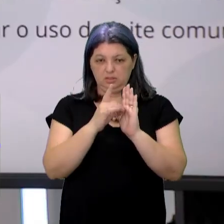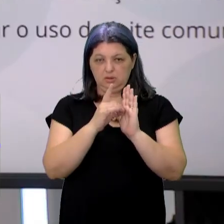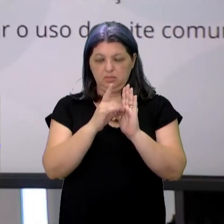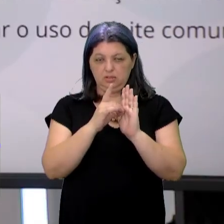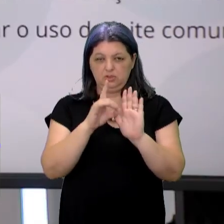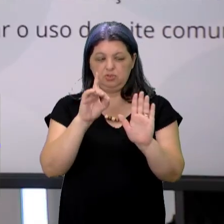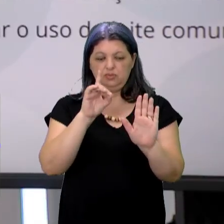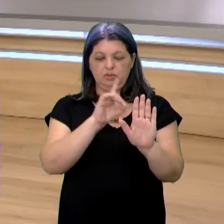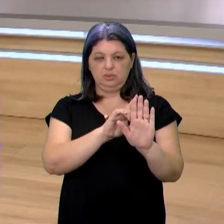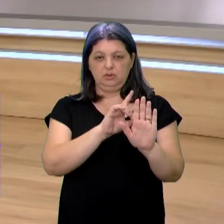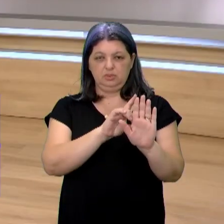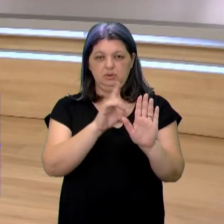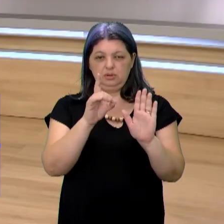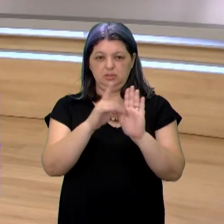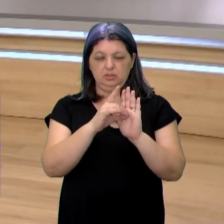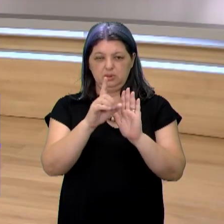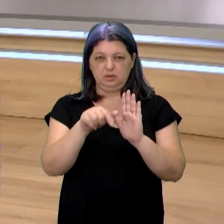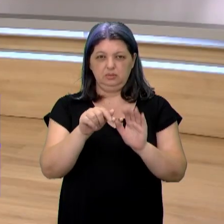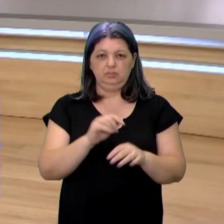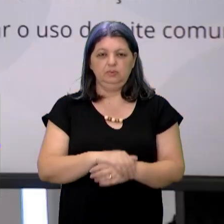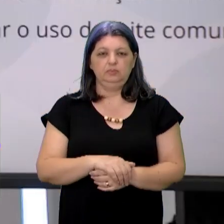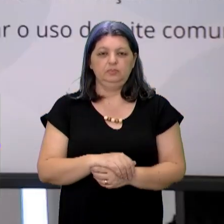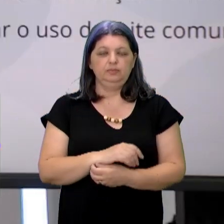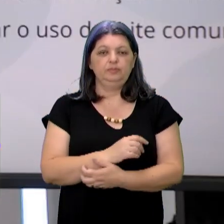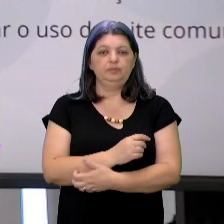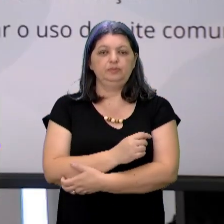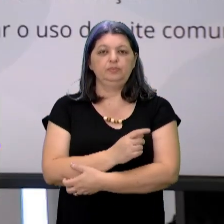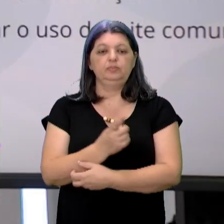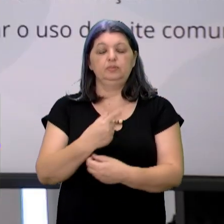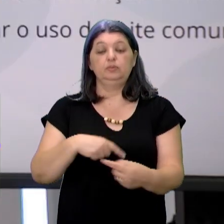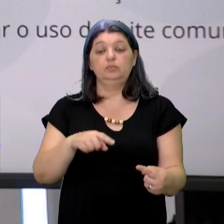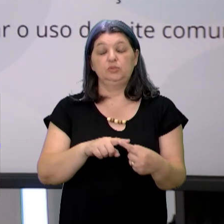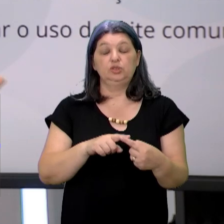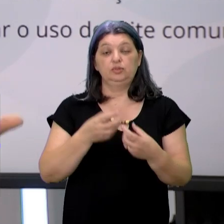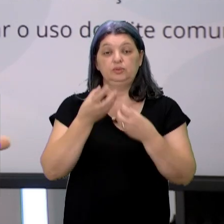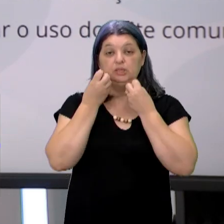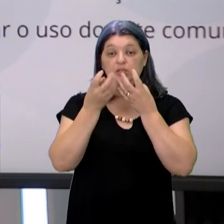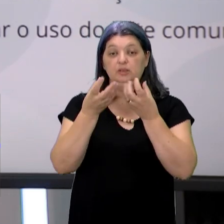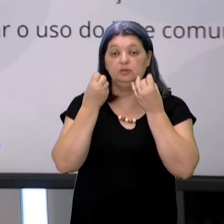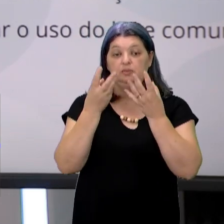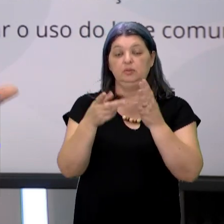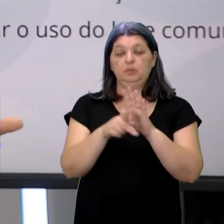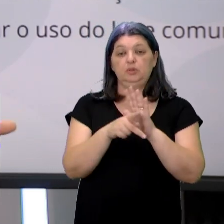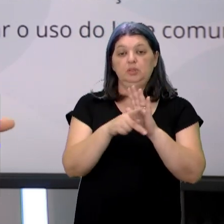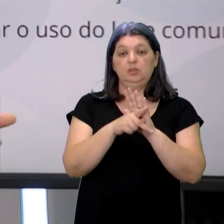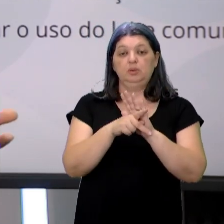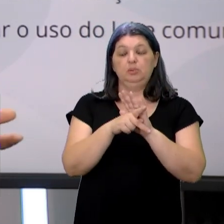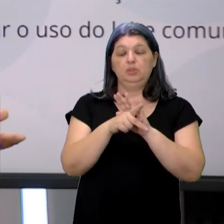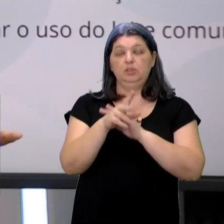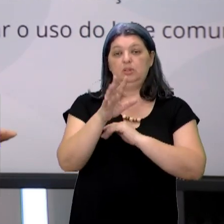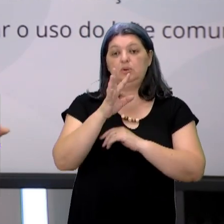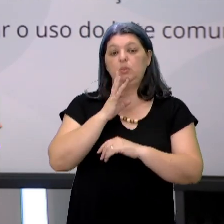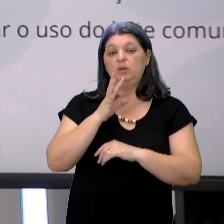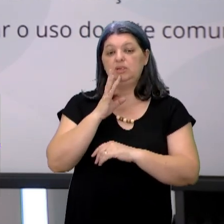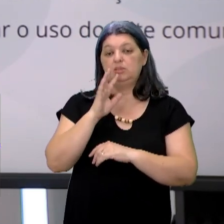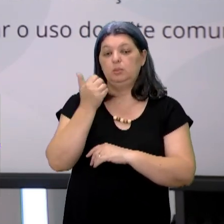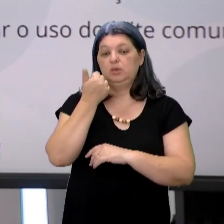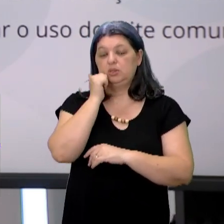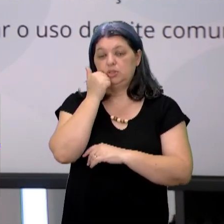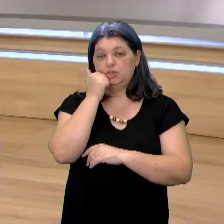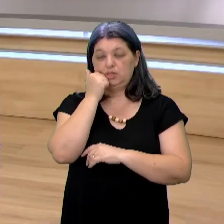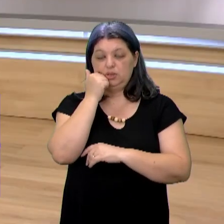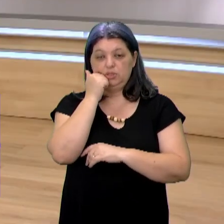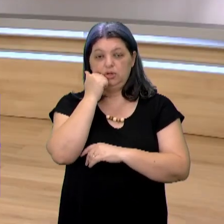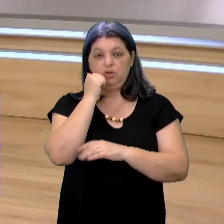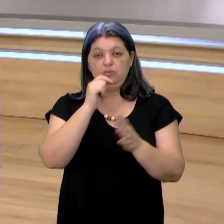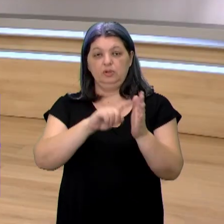é informação, né? O artigo de divulgação científica, ele tem por objetivo informar conhecimentos científicos ao povo em geral, ao público em geral.